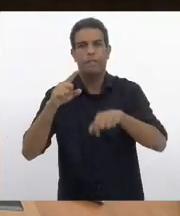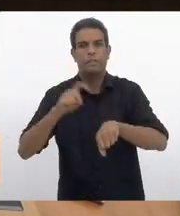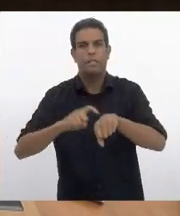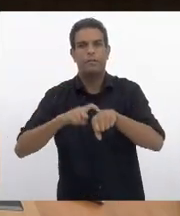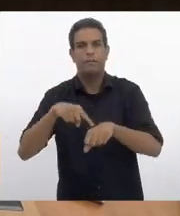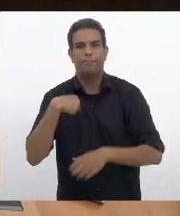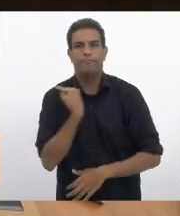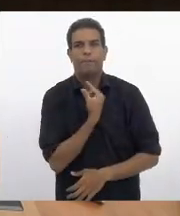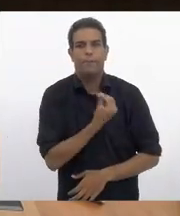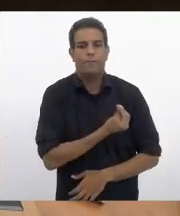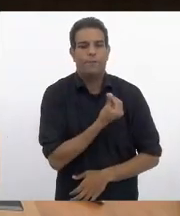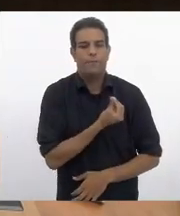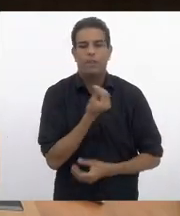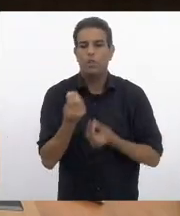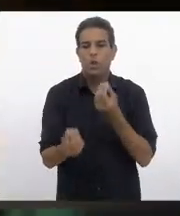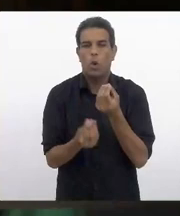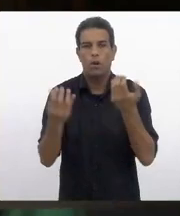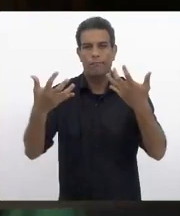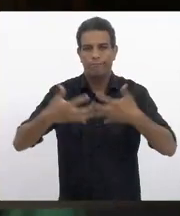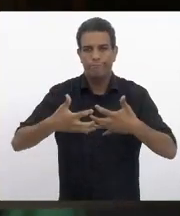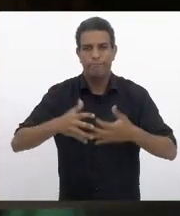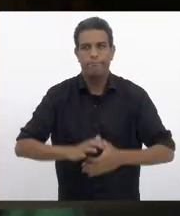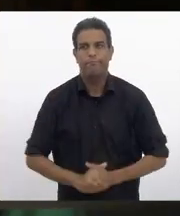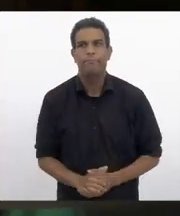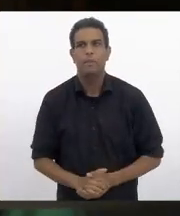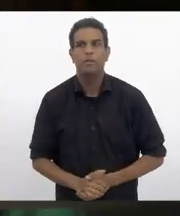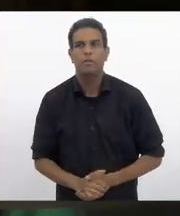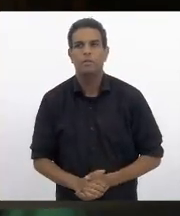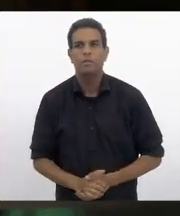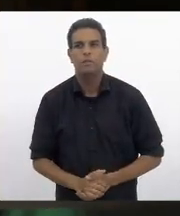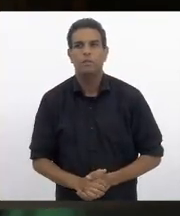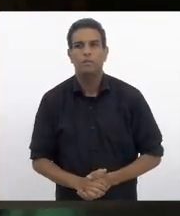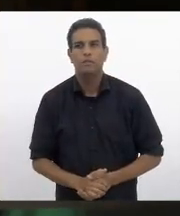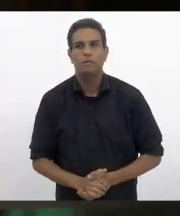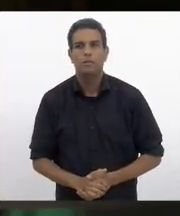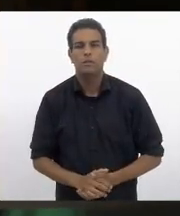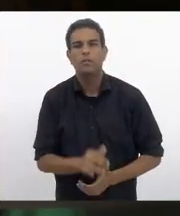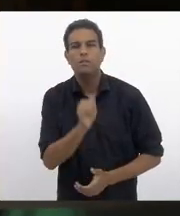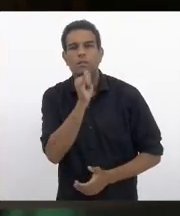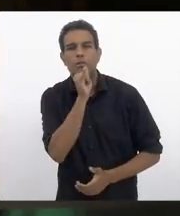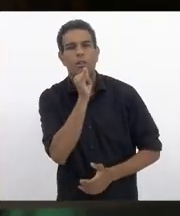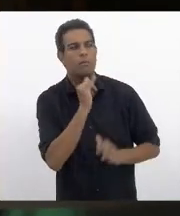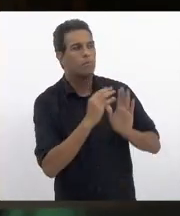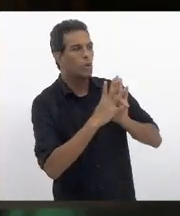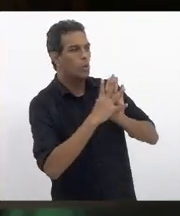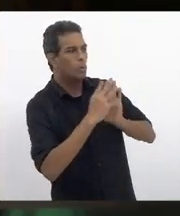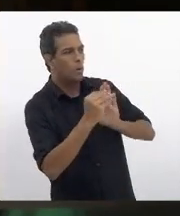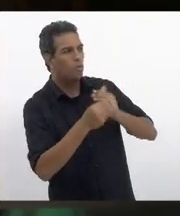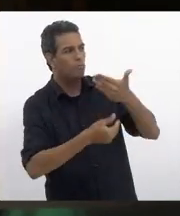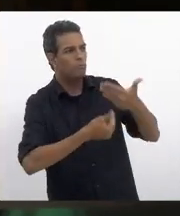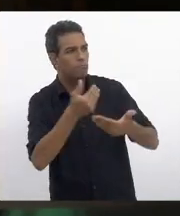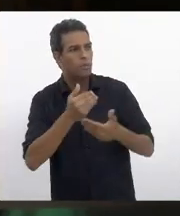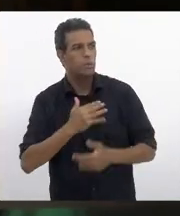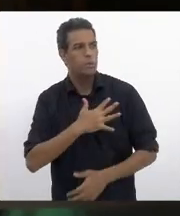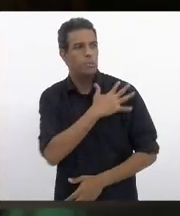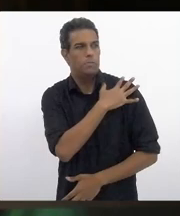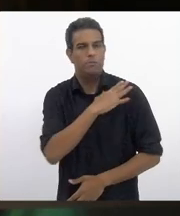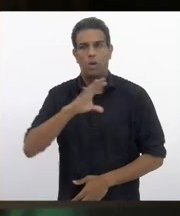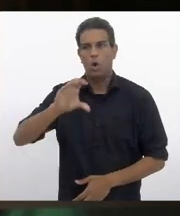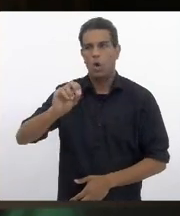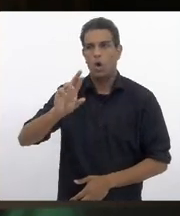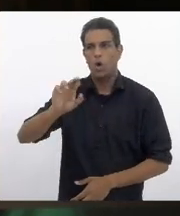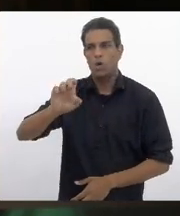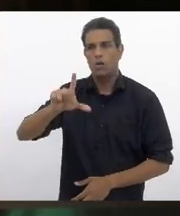eu estava na ativa, quando tinha coronel Lopes, eu não gosto nem de dar como exemplo, que não é exemplo para nada. Coronel Lopes não é exemplo para